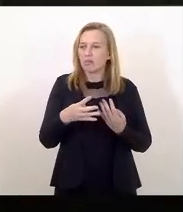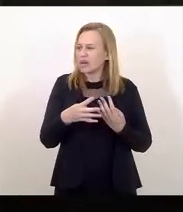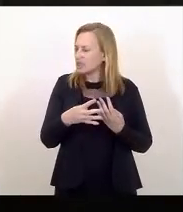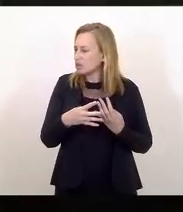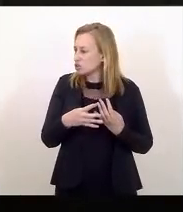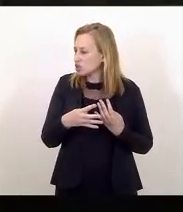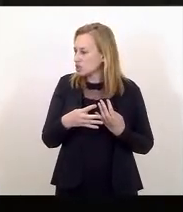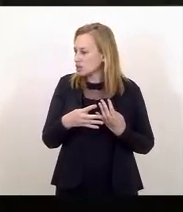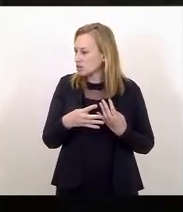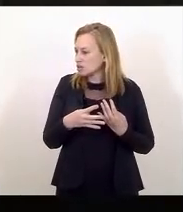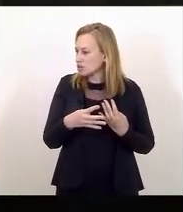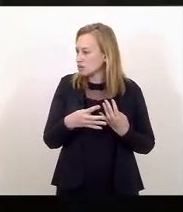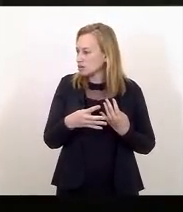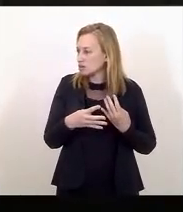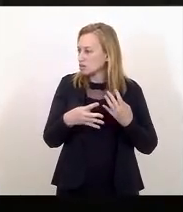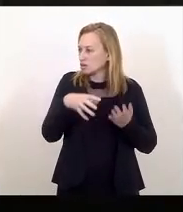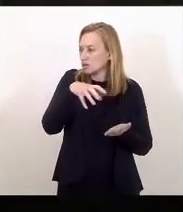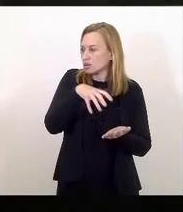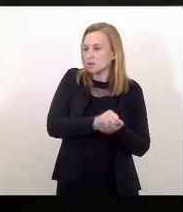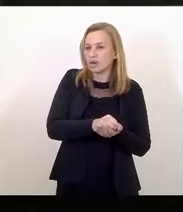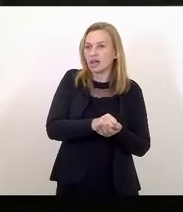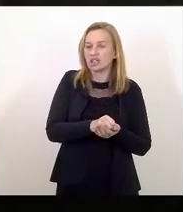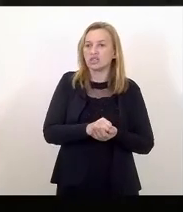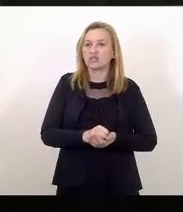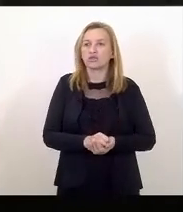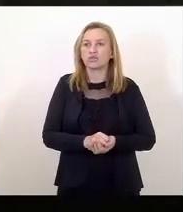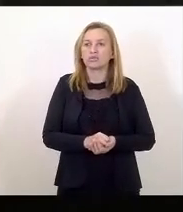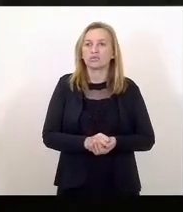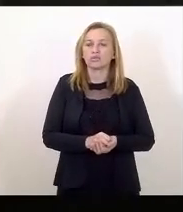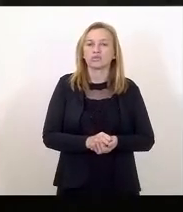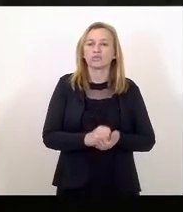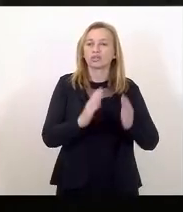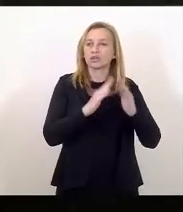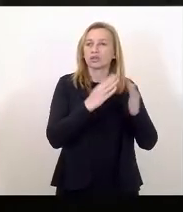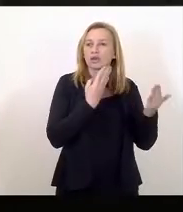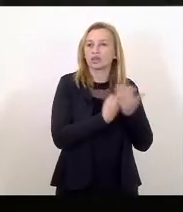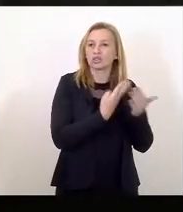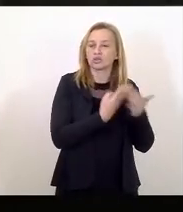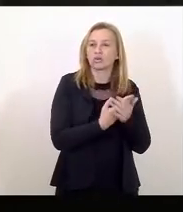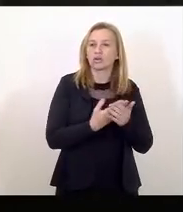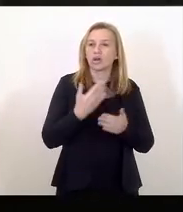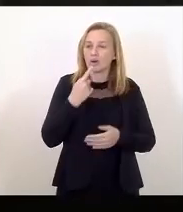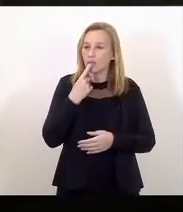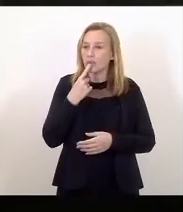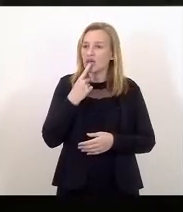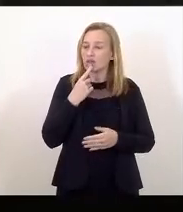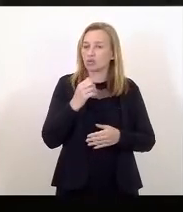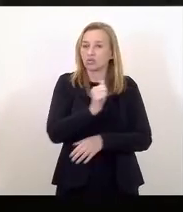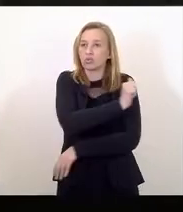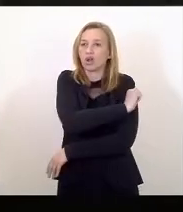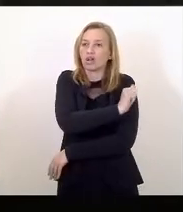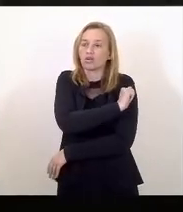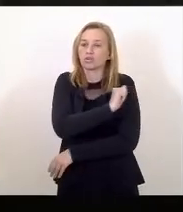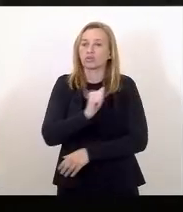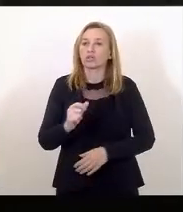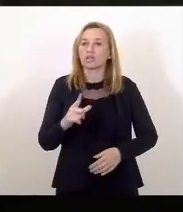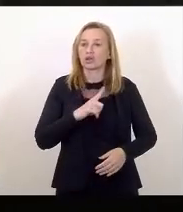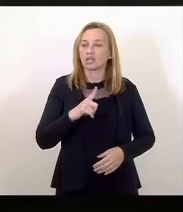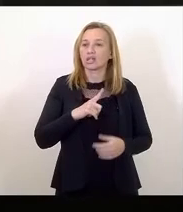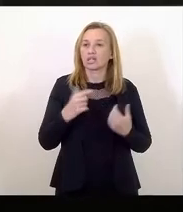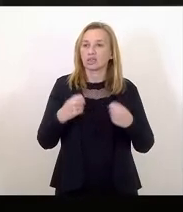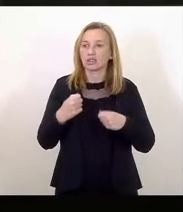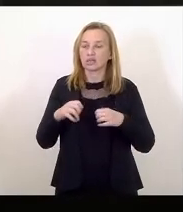georreferenciada próxima à residência do aluno que é portador dessa necessidade